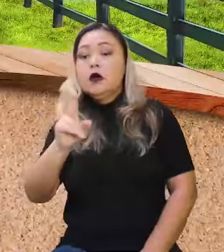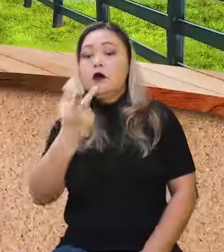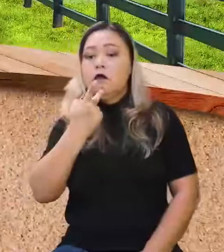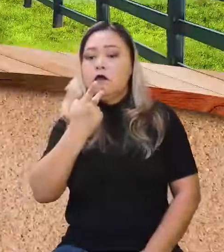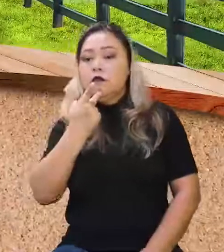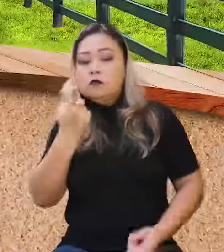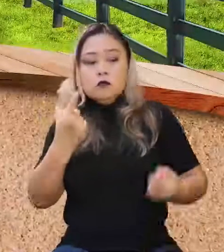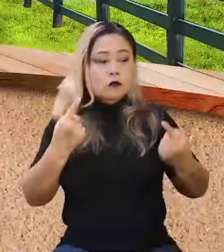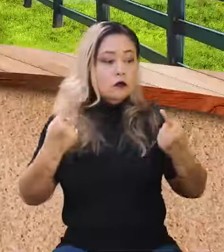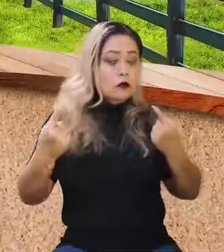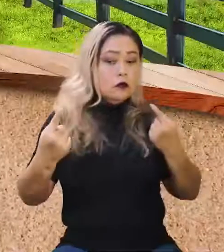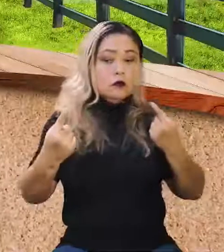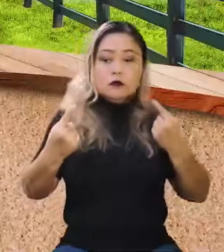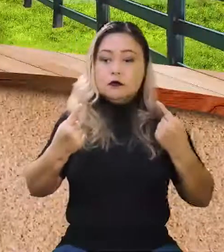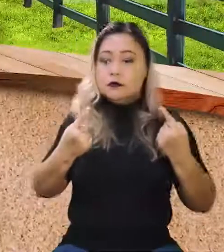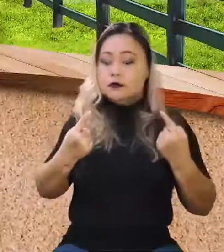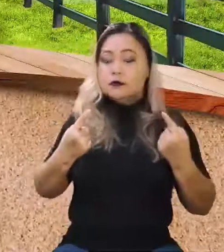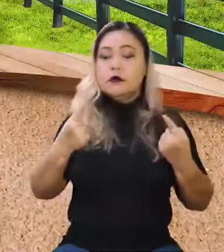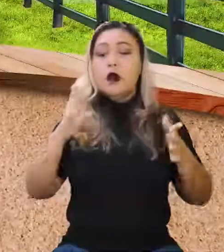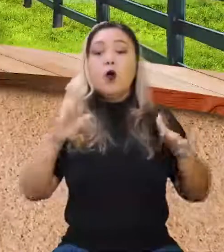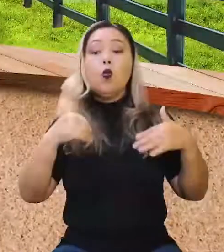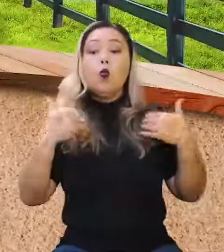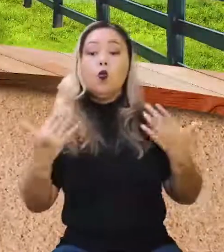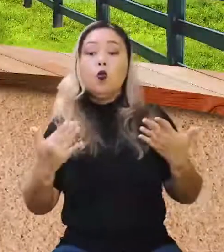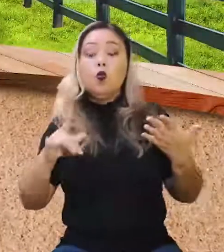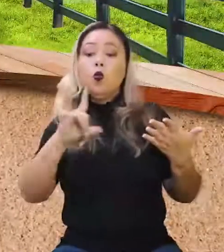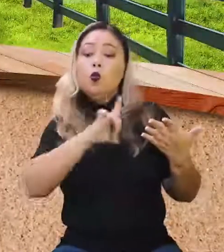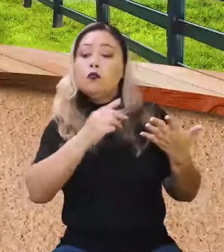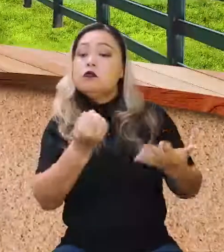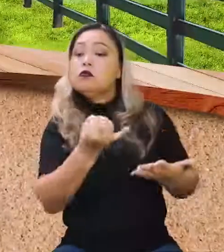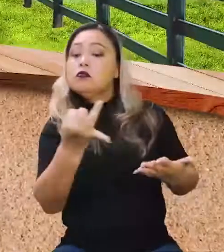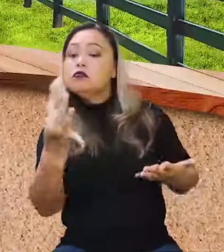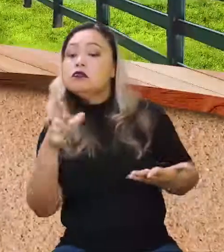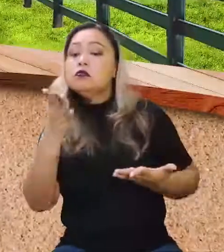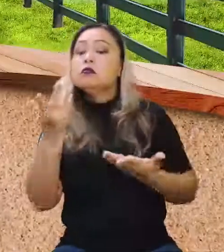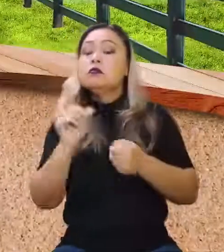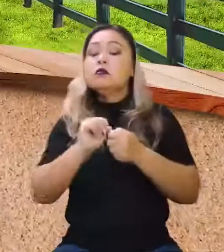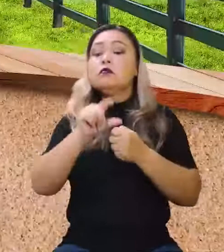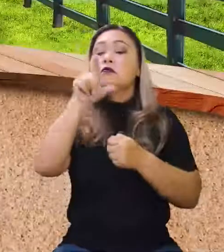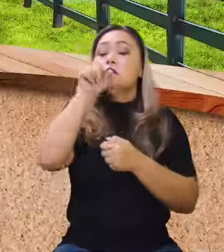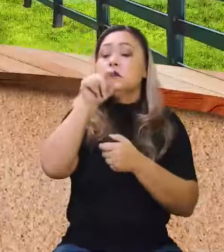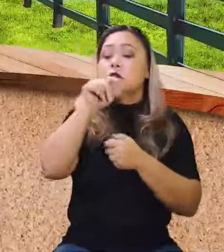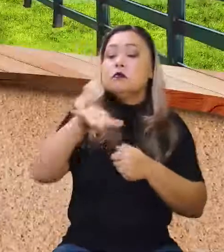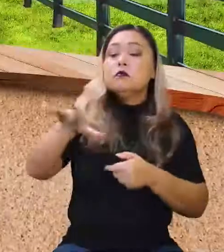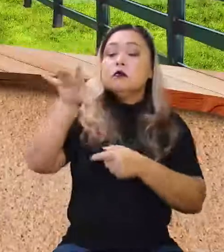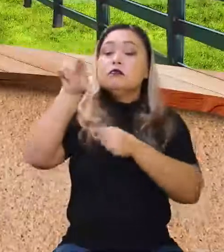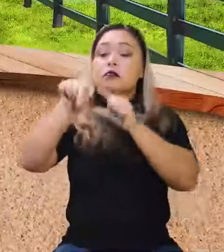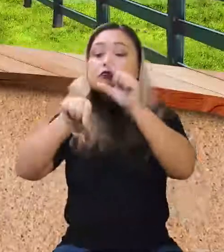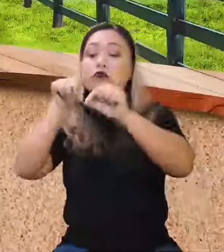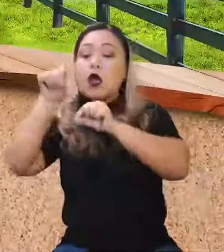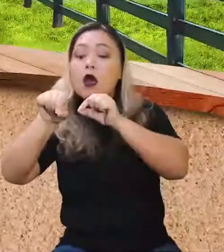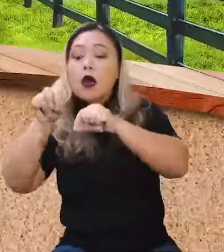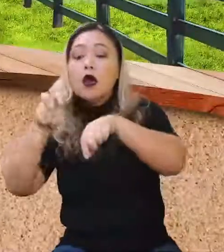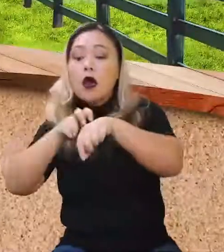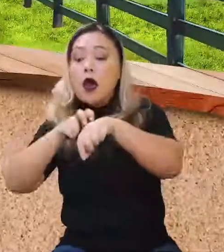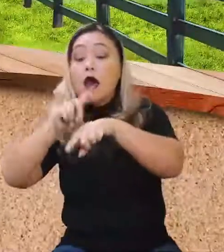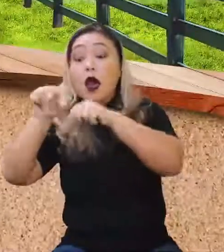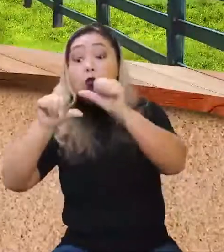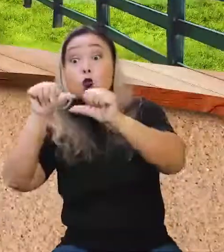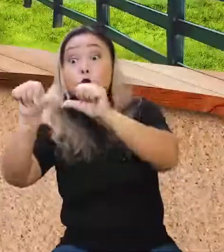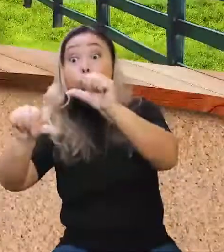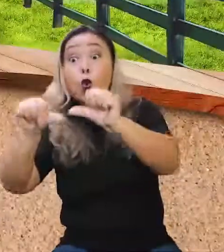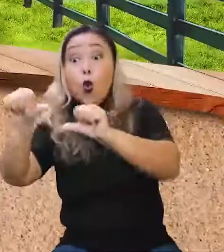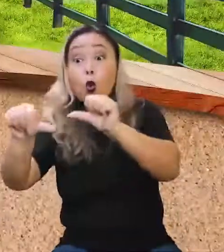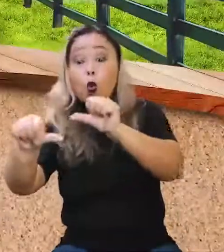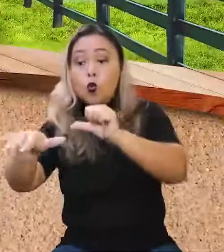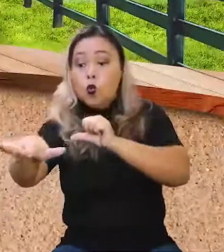faz uma intercalação dos piquetes, onde determinada quantidade de ave vai pastar ali aquele capim, depois a gente troca. Até isso